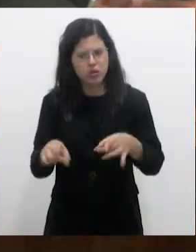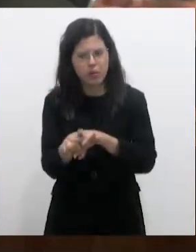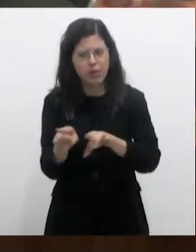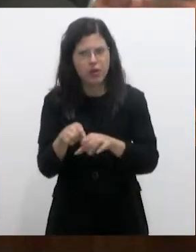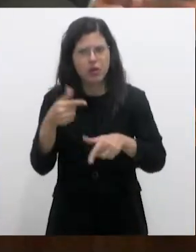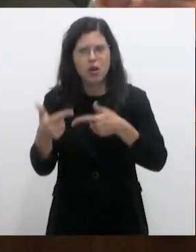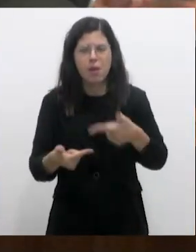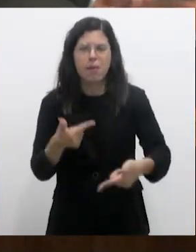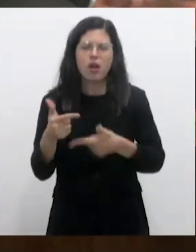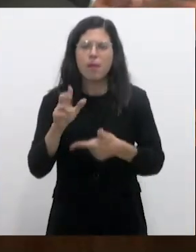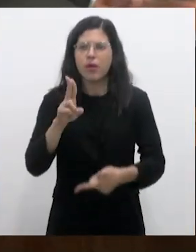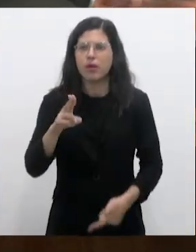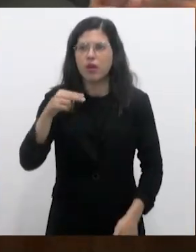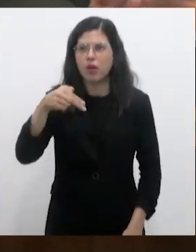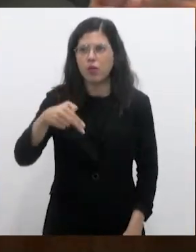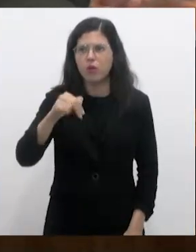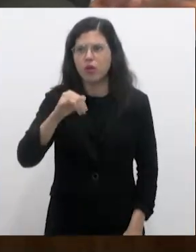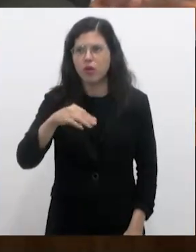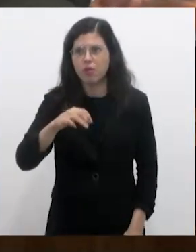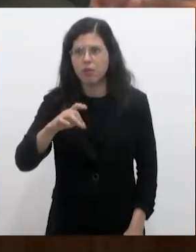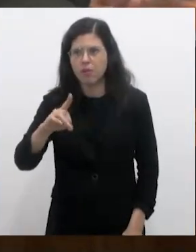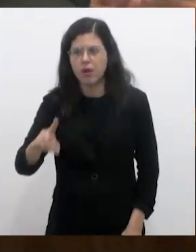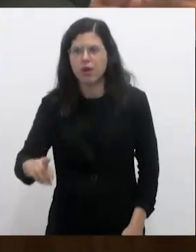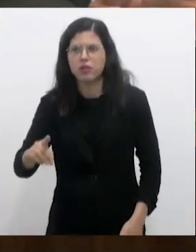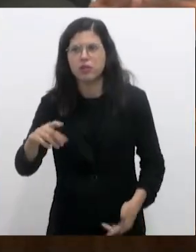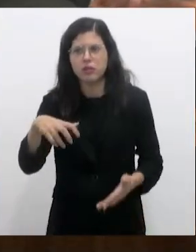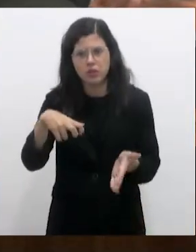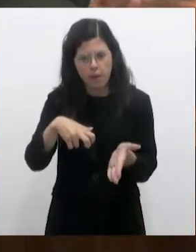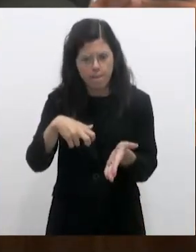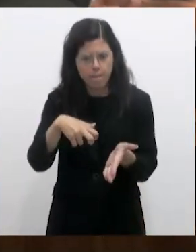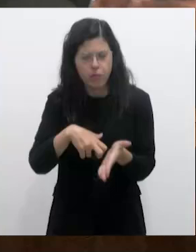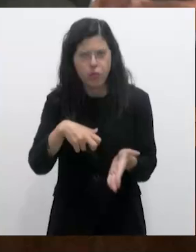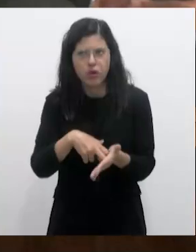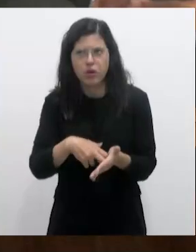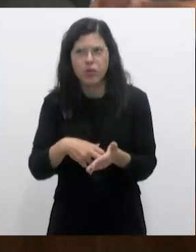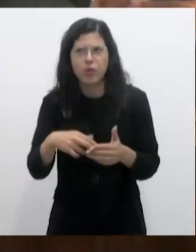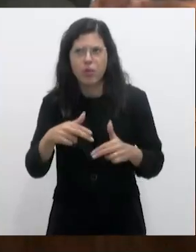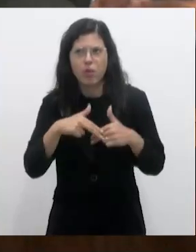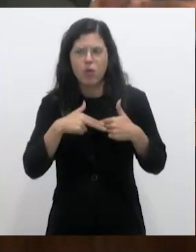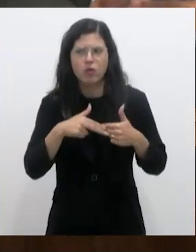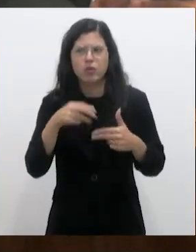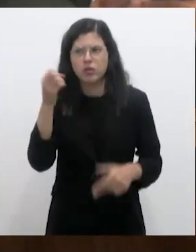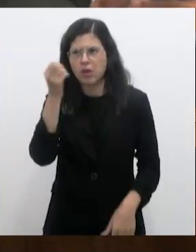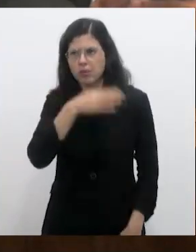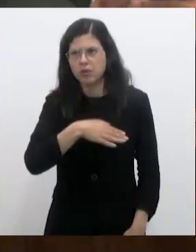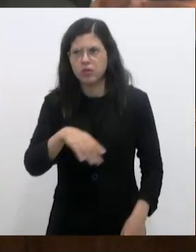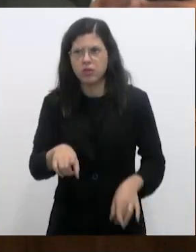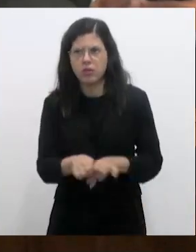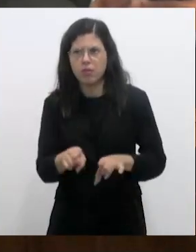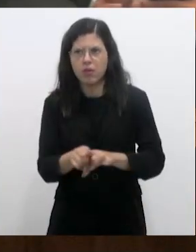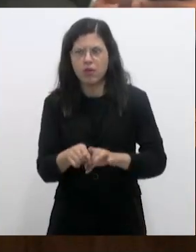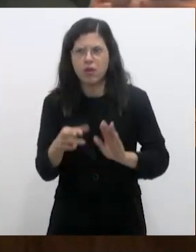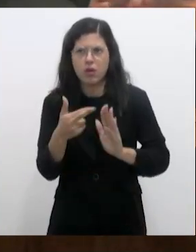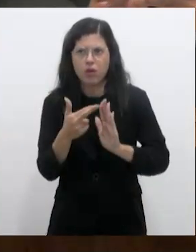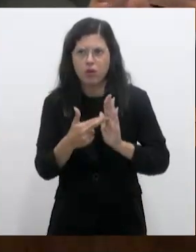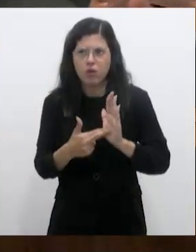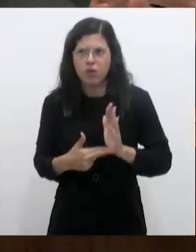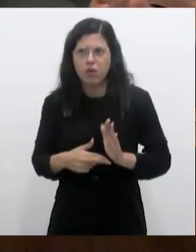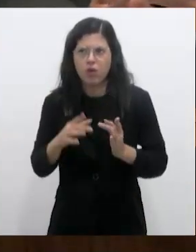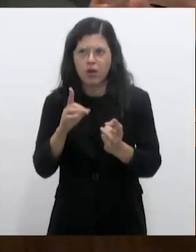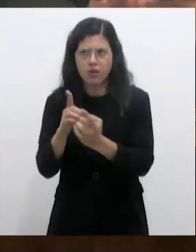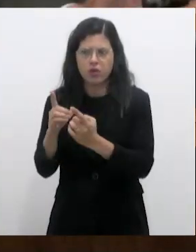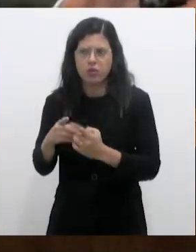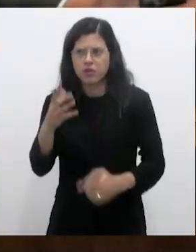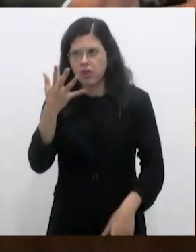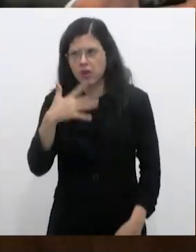para que a Unimed, além de ser punida por conta desses absurdos, ela aí regularize o atendimento devido a